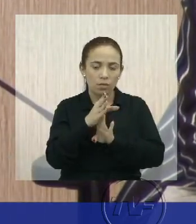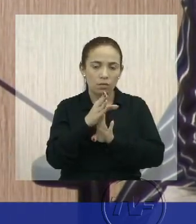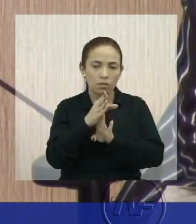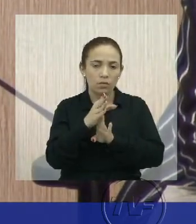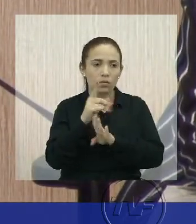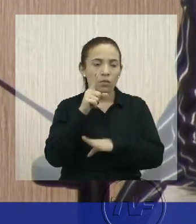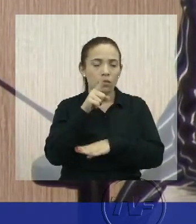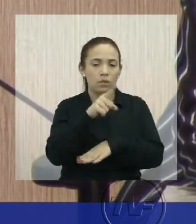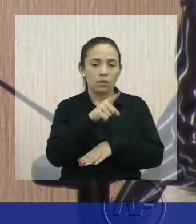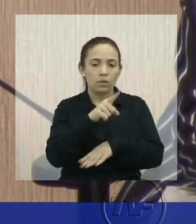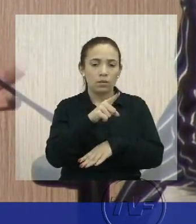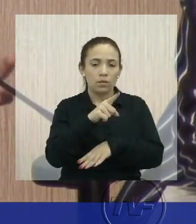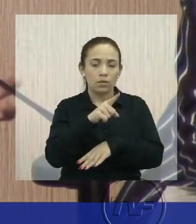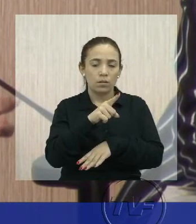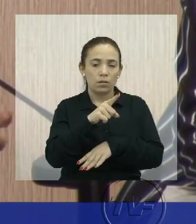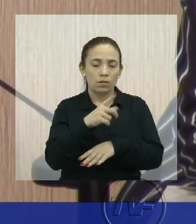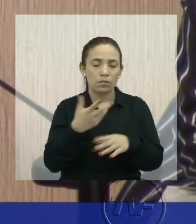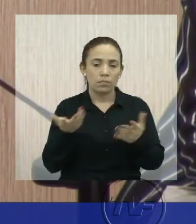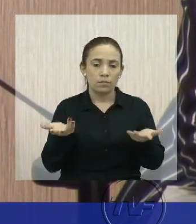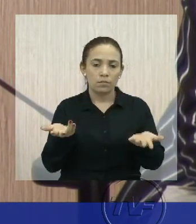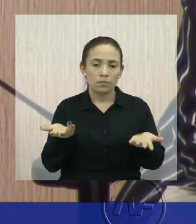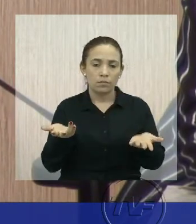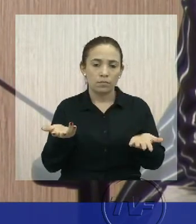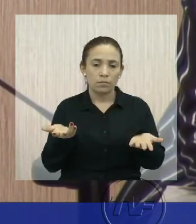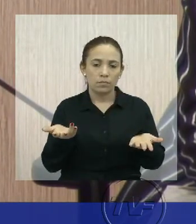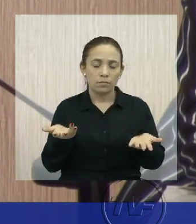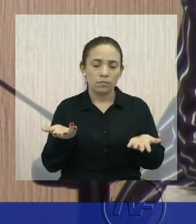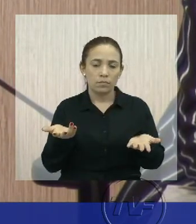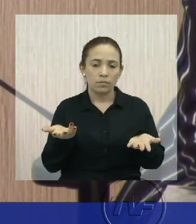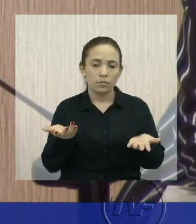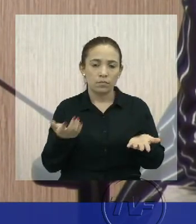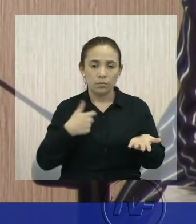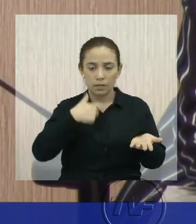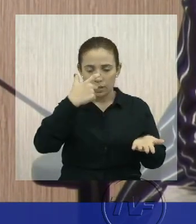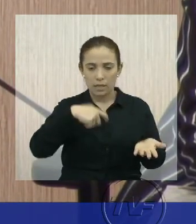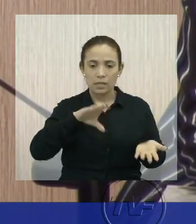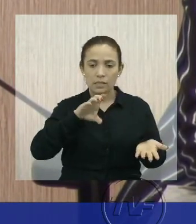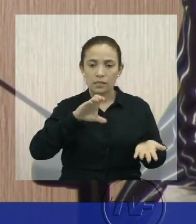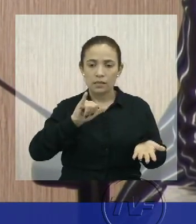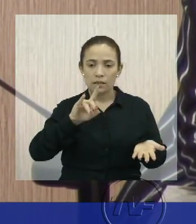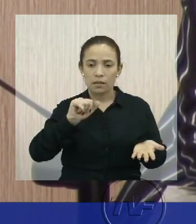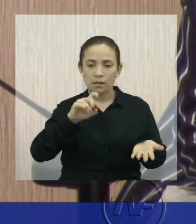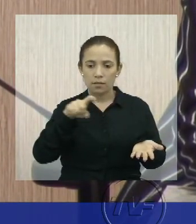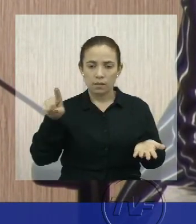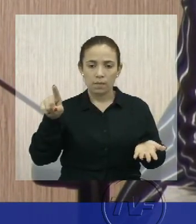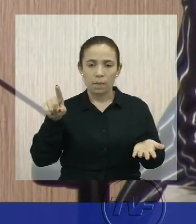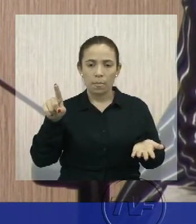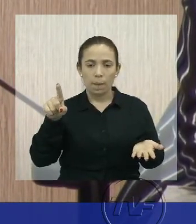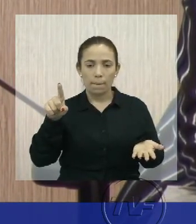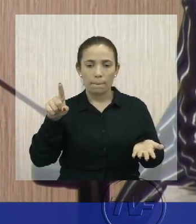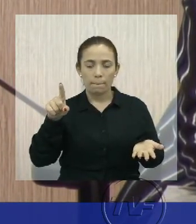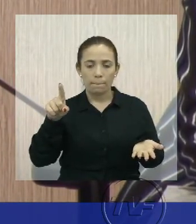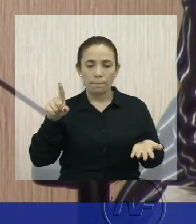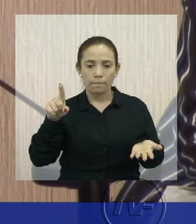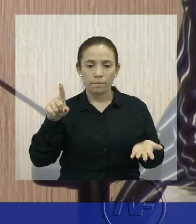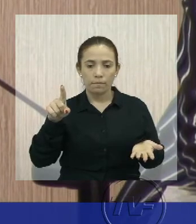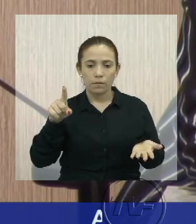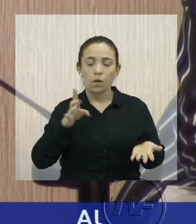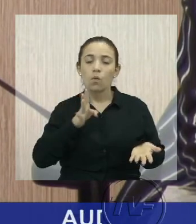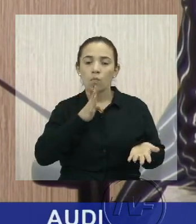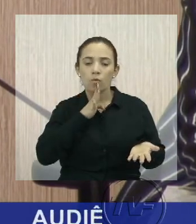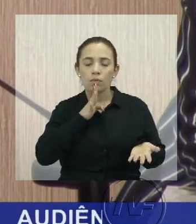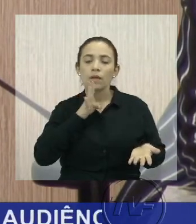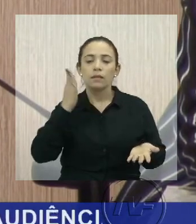Então, veja o que é que isso cria perante o cidadão e perante a prefeitura. O cidadão que conhece,